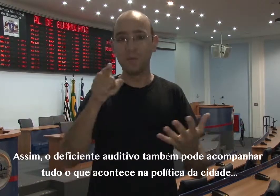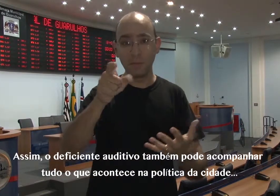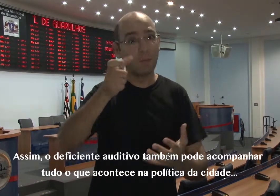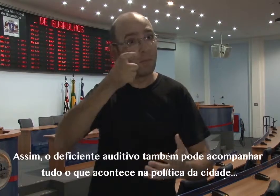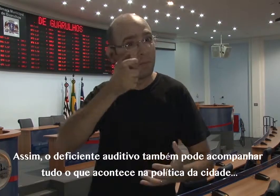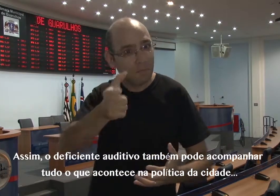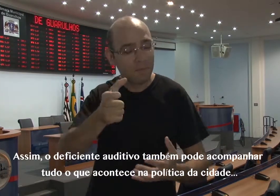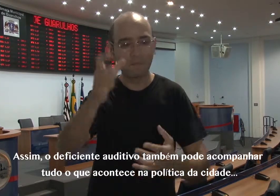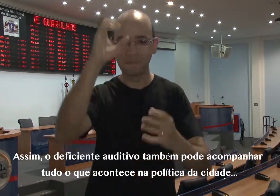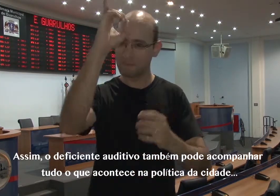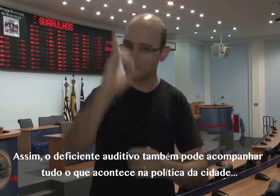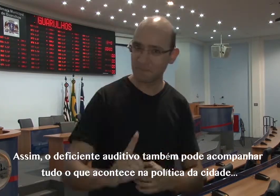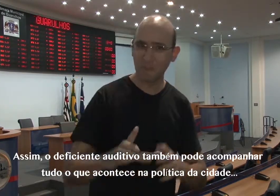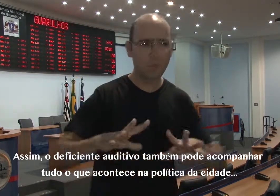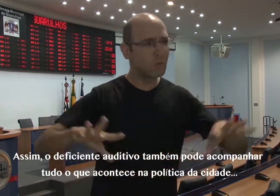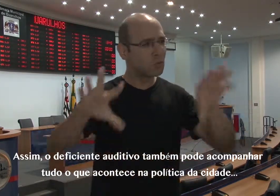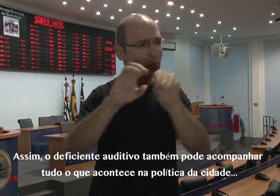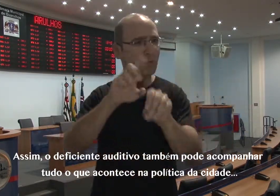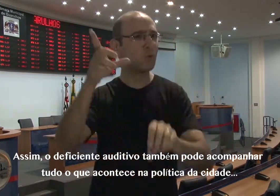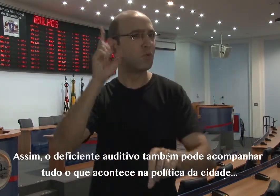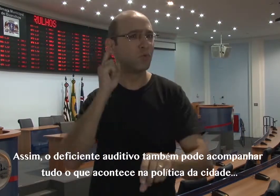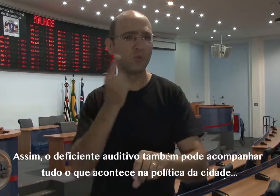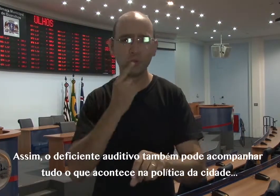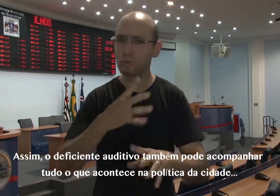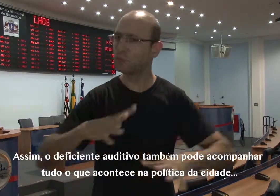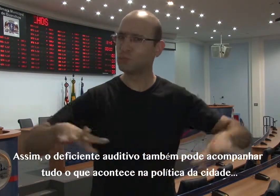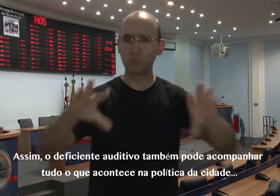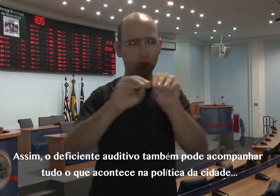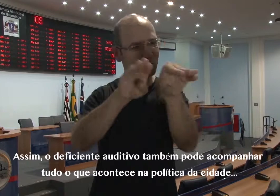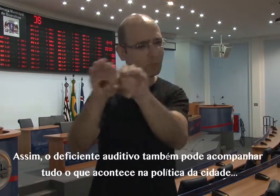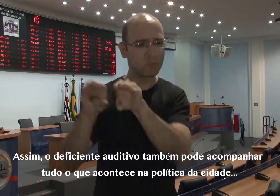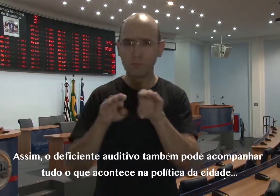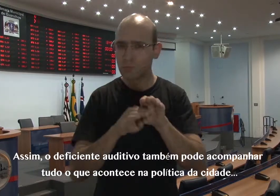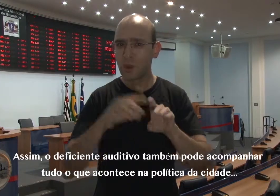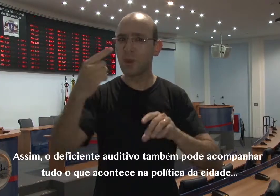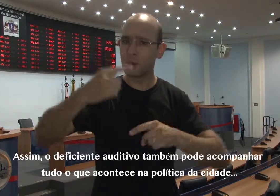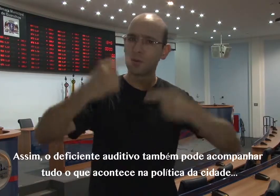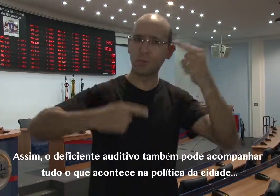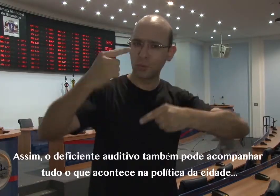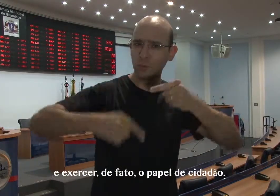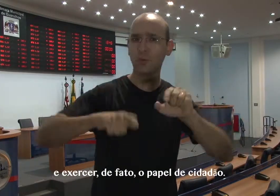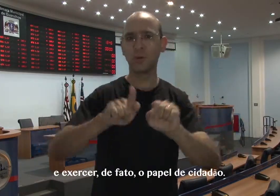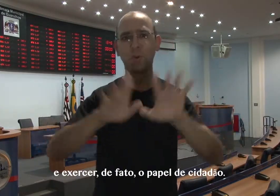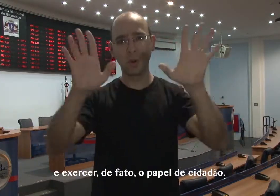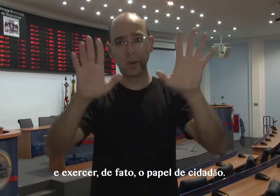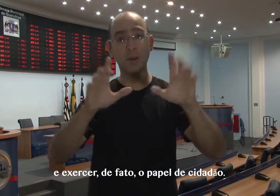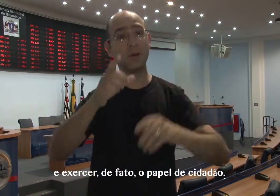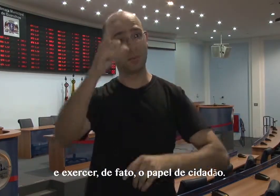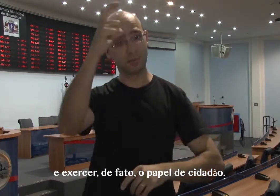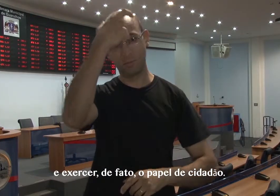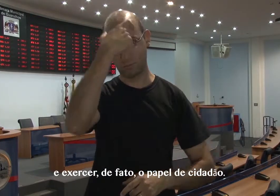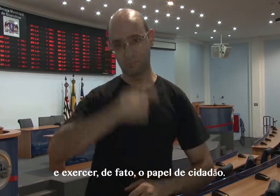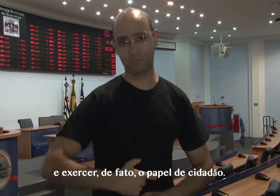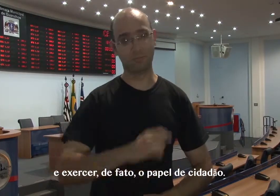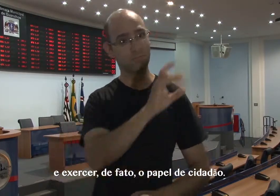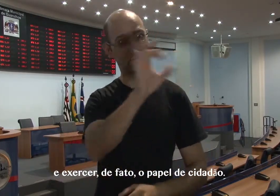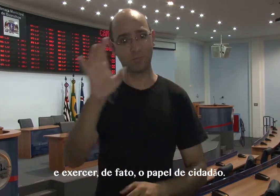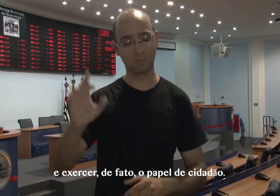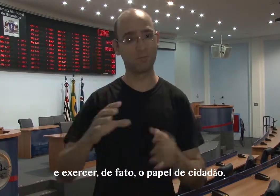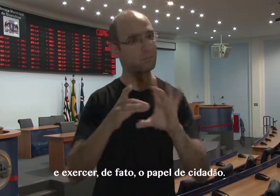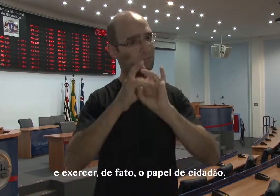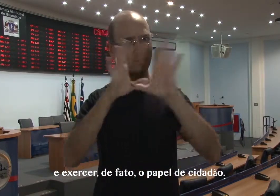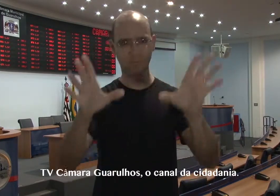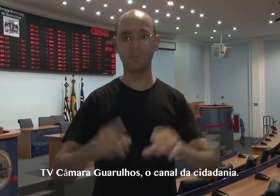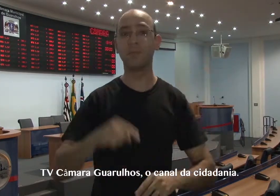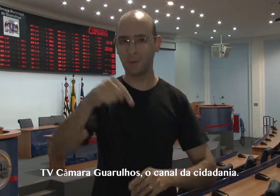Assim, o deficiente auditivo também pode acompanhar tudo o que acontece na política da cidade e exercer, de fato, o papel